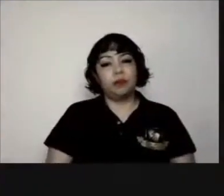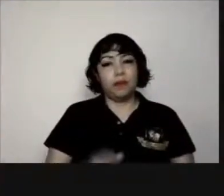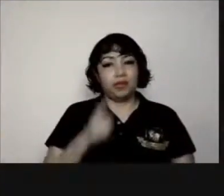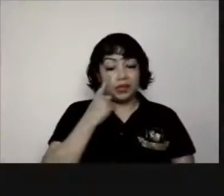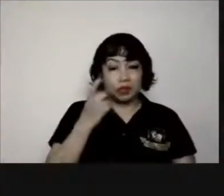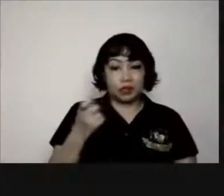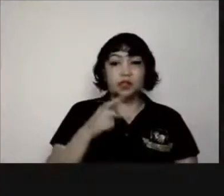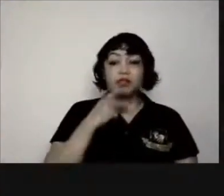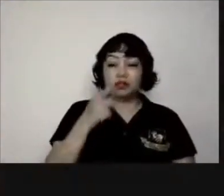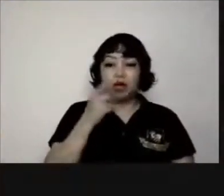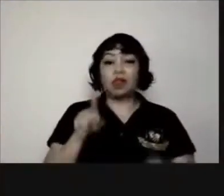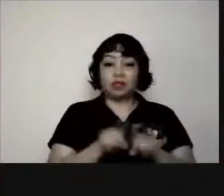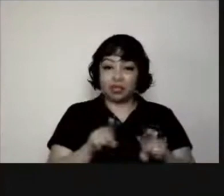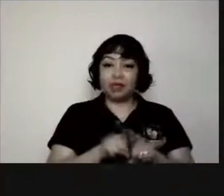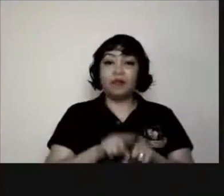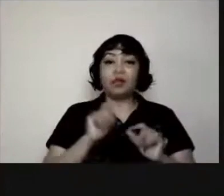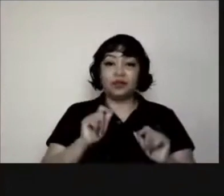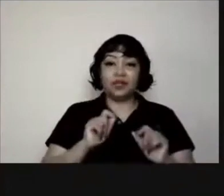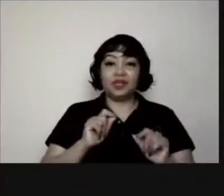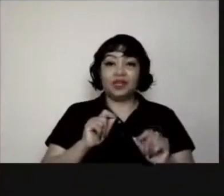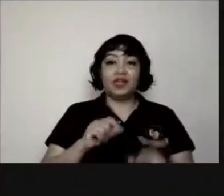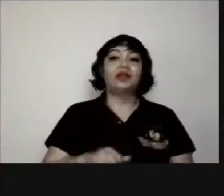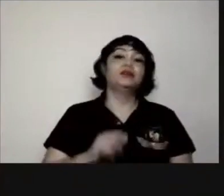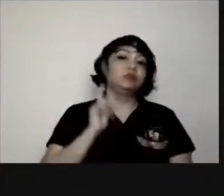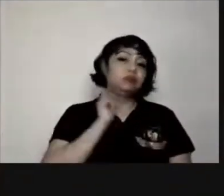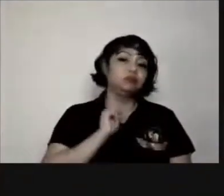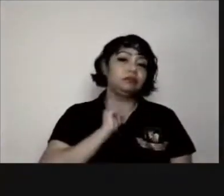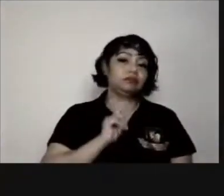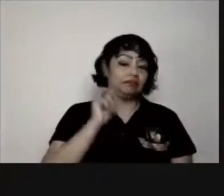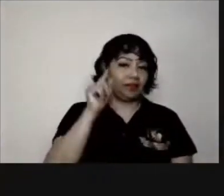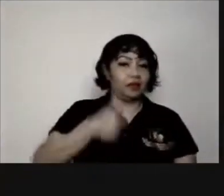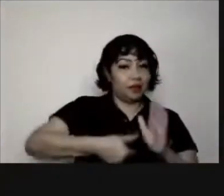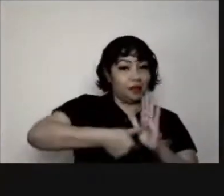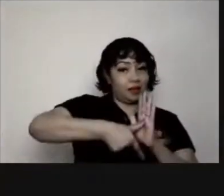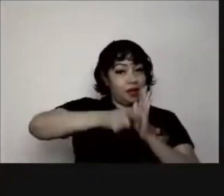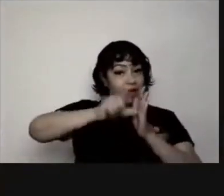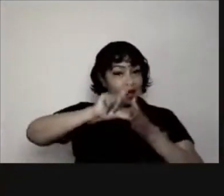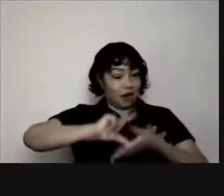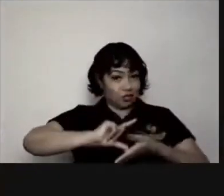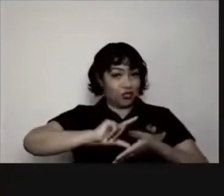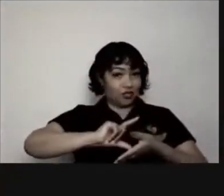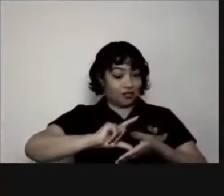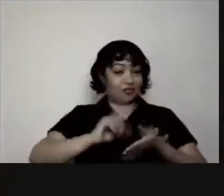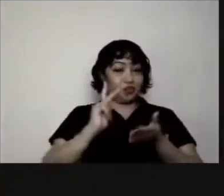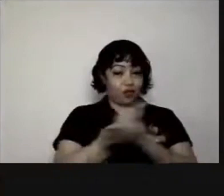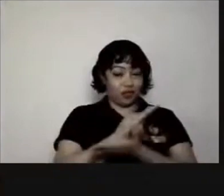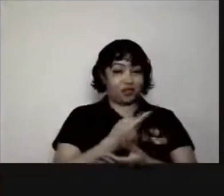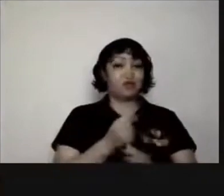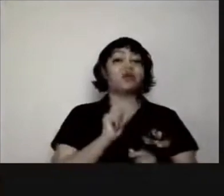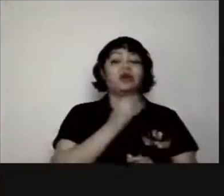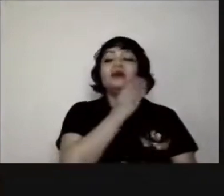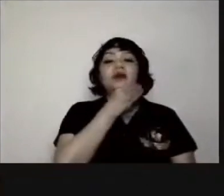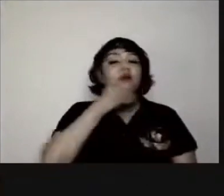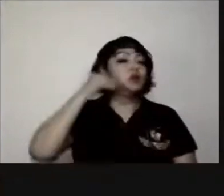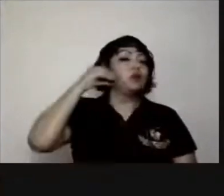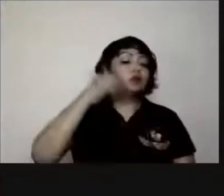Inconfidência Mineira, né? Não podemos nos esquecer que antes desse grito do Ipiranga, a Inconfidência Mineira